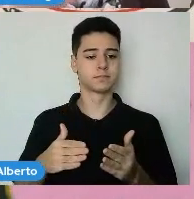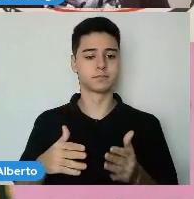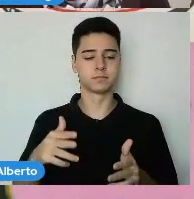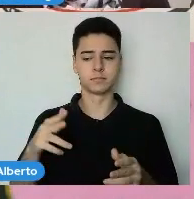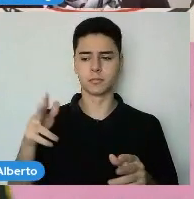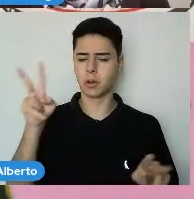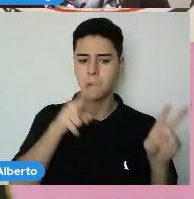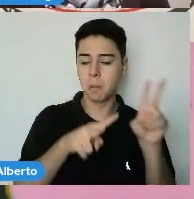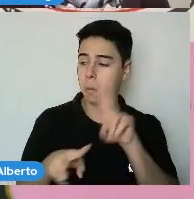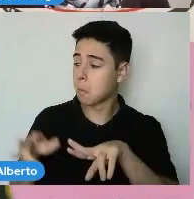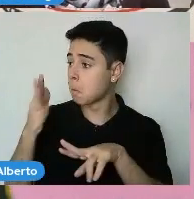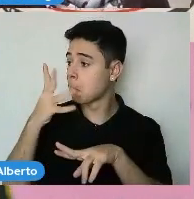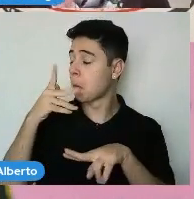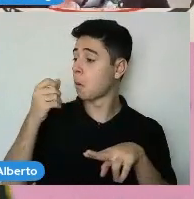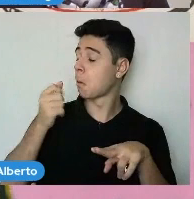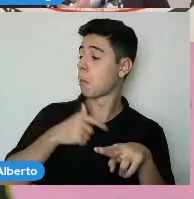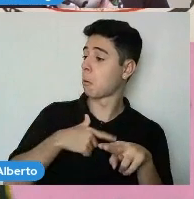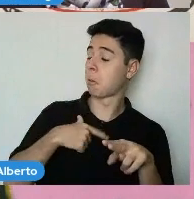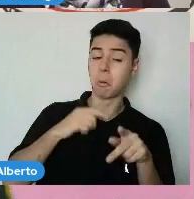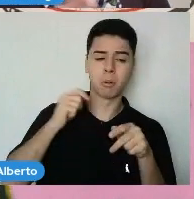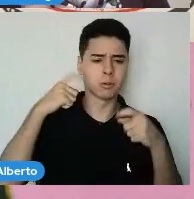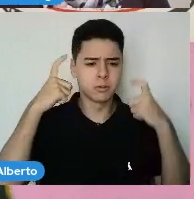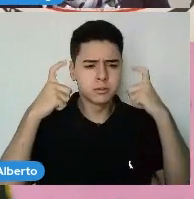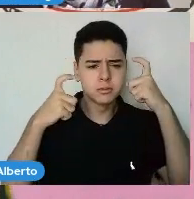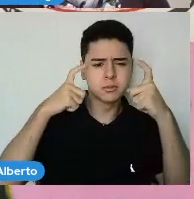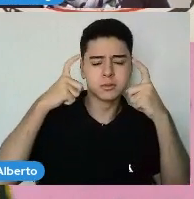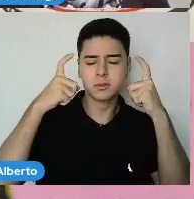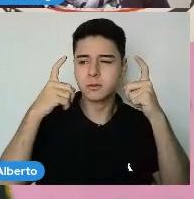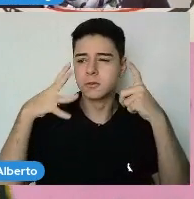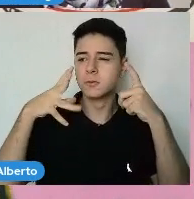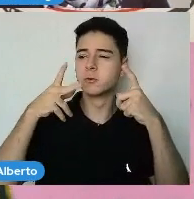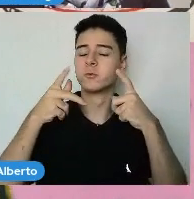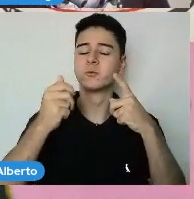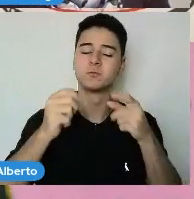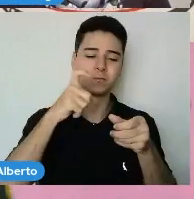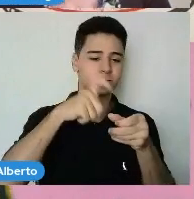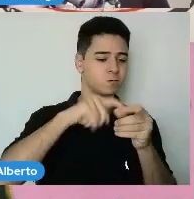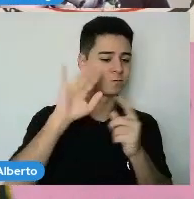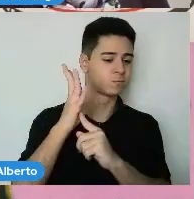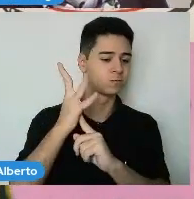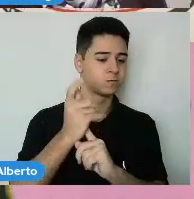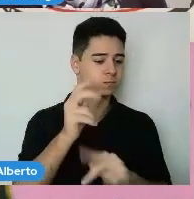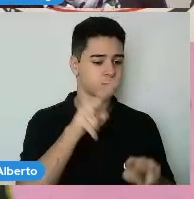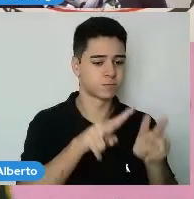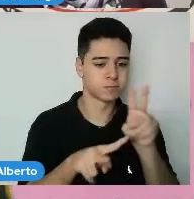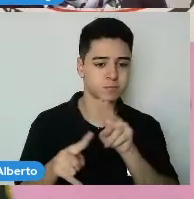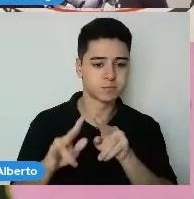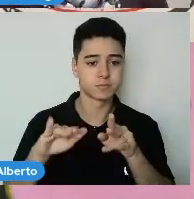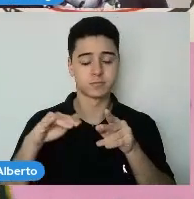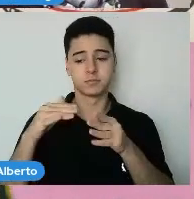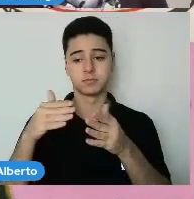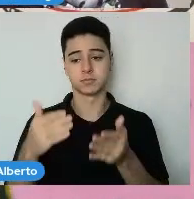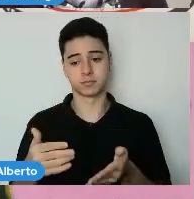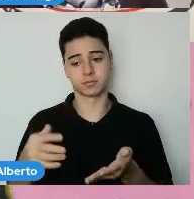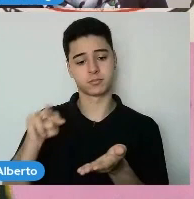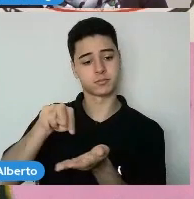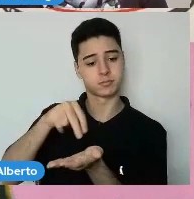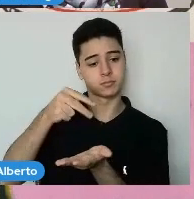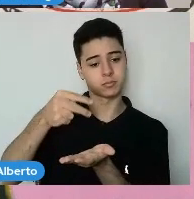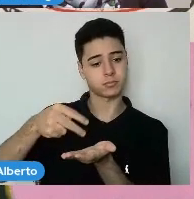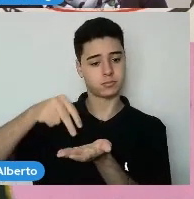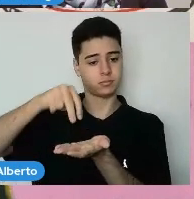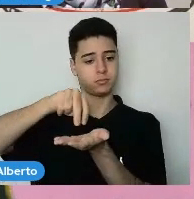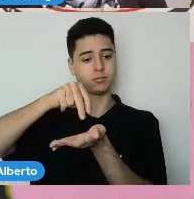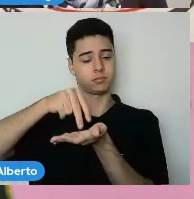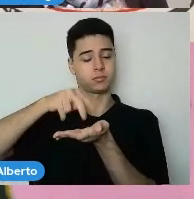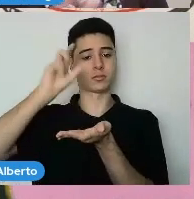estéticas e expressivas, tá? Dentro das artes visuais, ok? A performance, ela